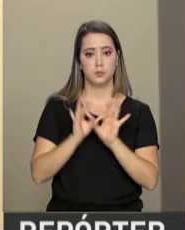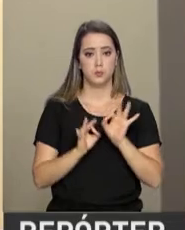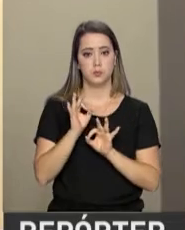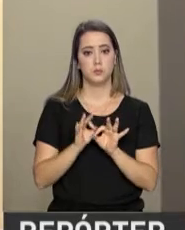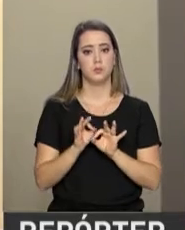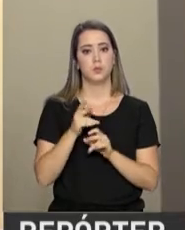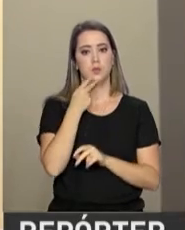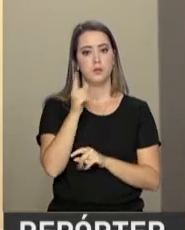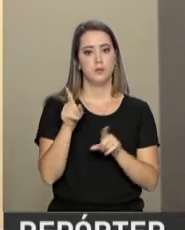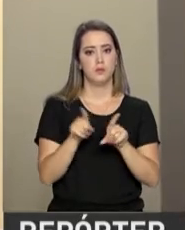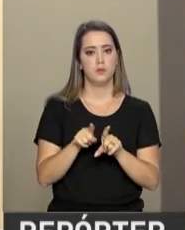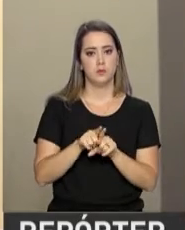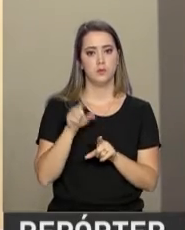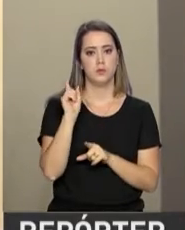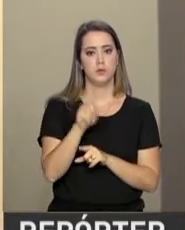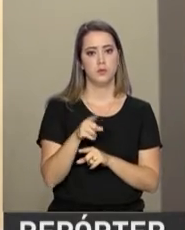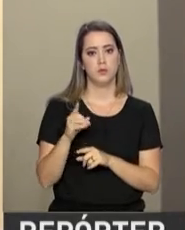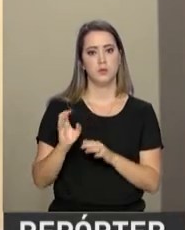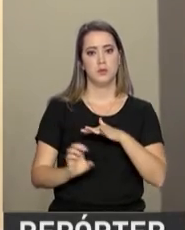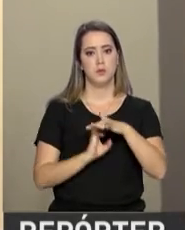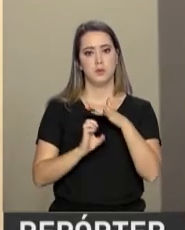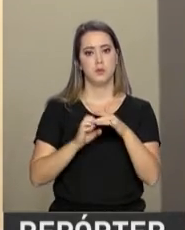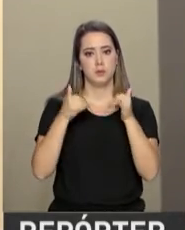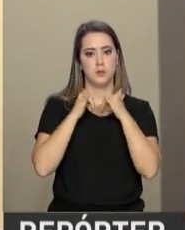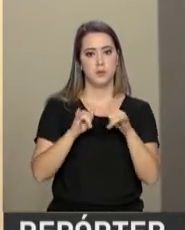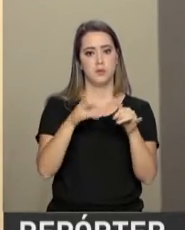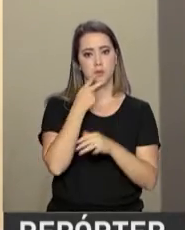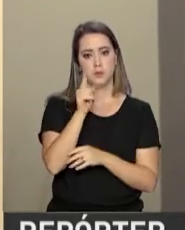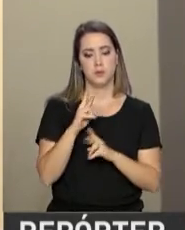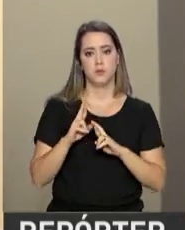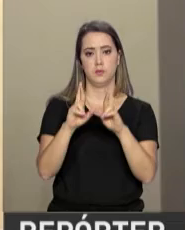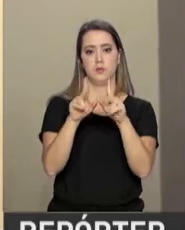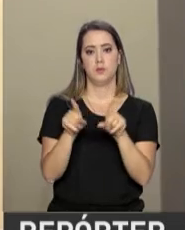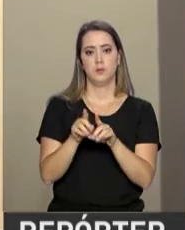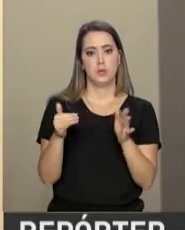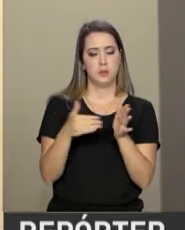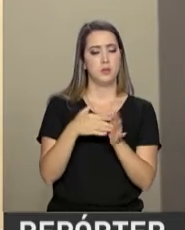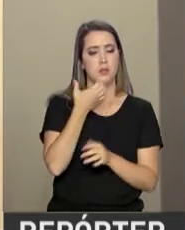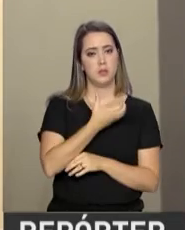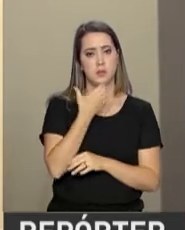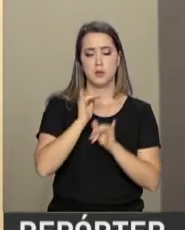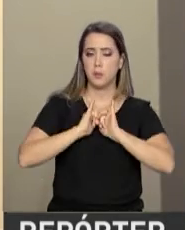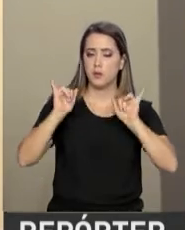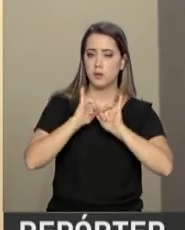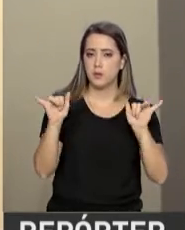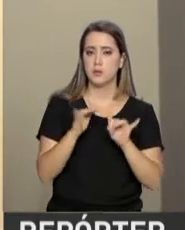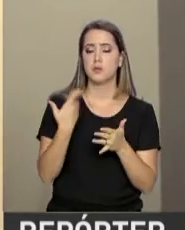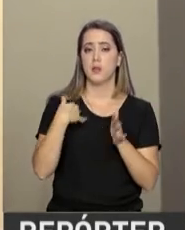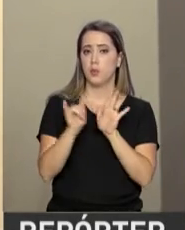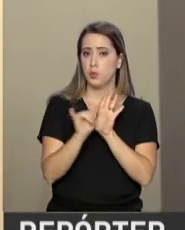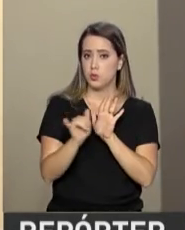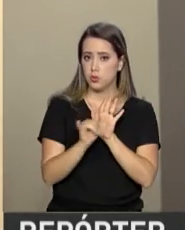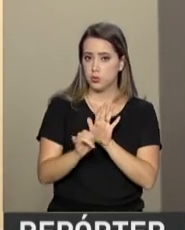Gestão, Diogo Oliveira, também falou sobre a Eletrobras. Ele disse que a expectativa é que até dezembro seja lançada a oferta pública